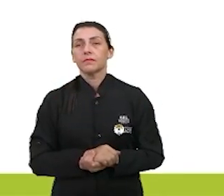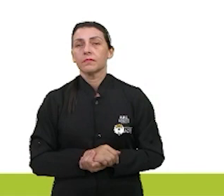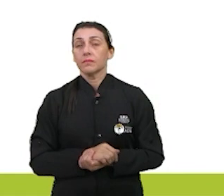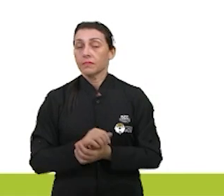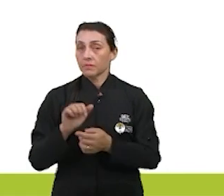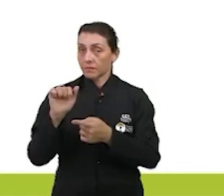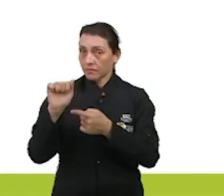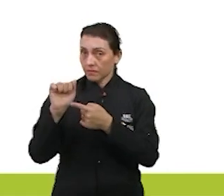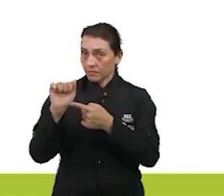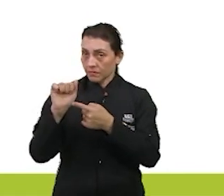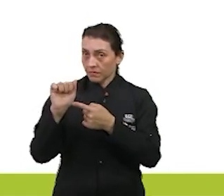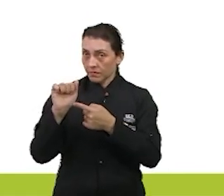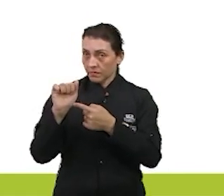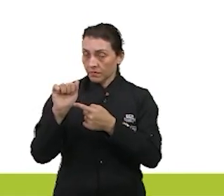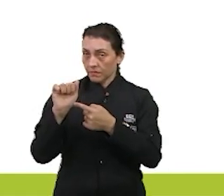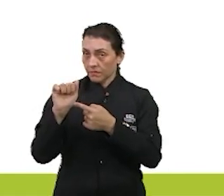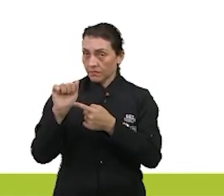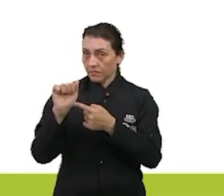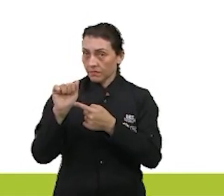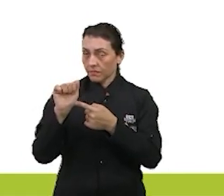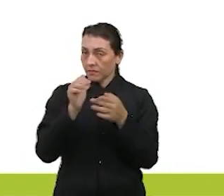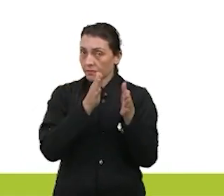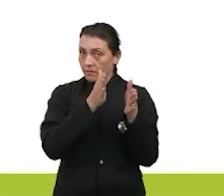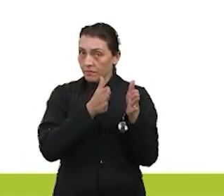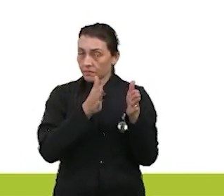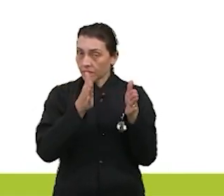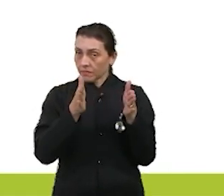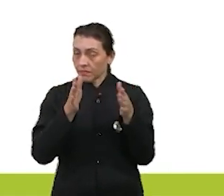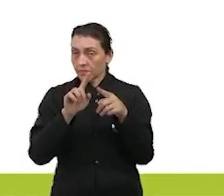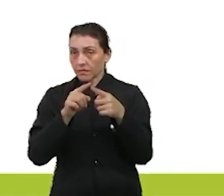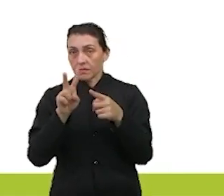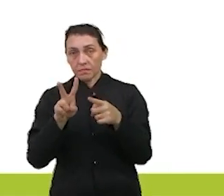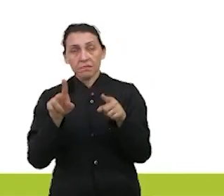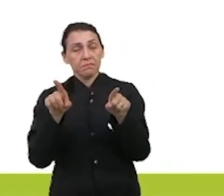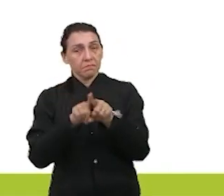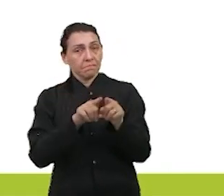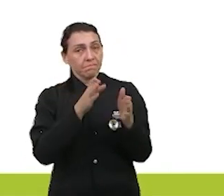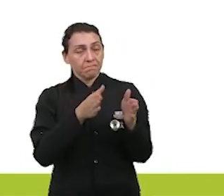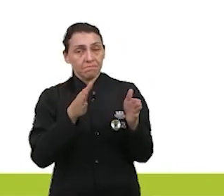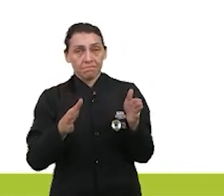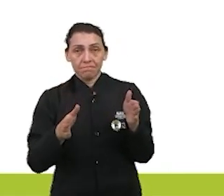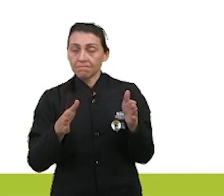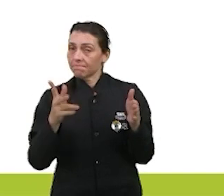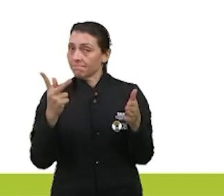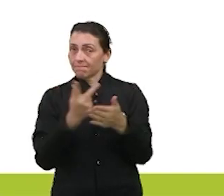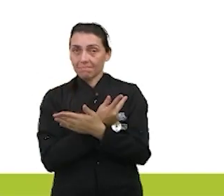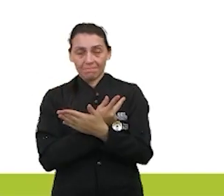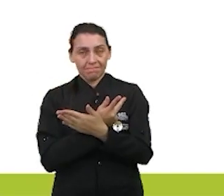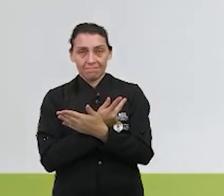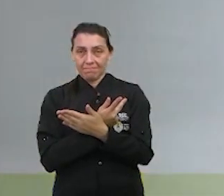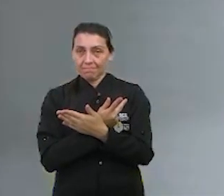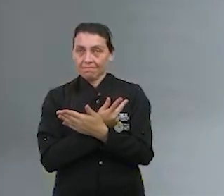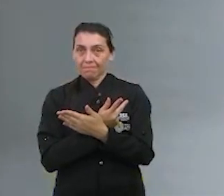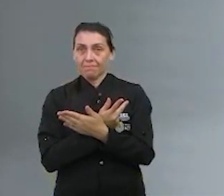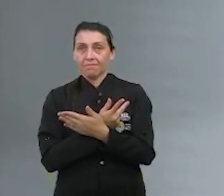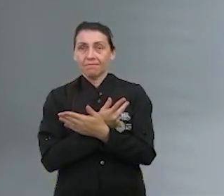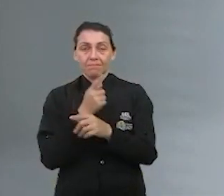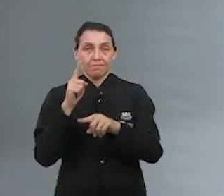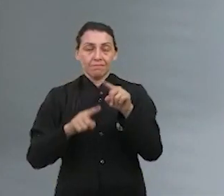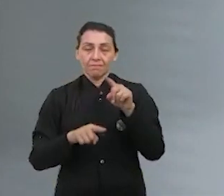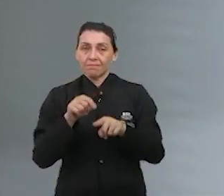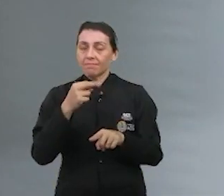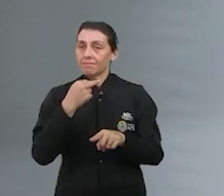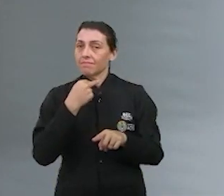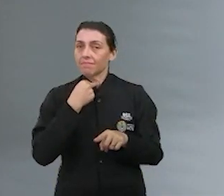o A, ele está até em série, né? Só que o V também. E o voltímetro, né, o aparelho, né, ele não